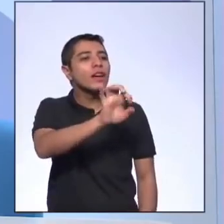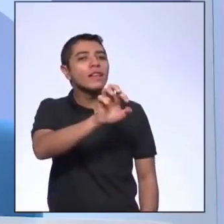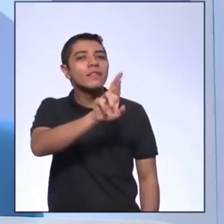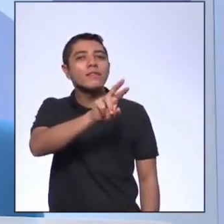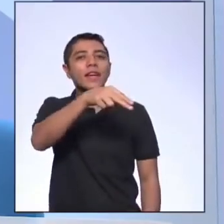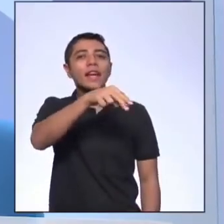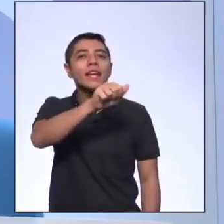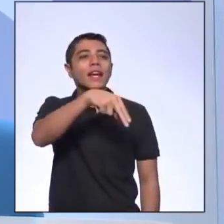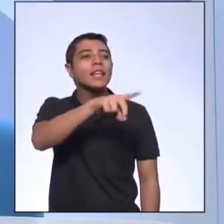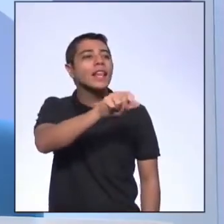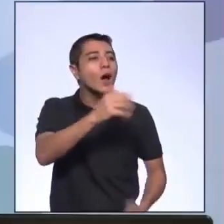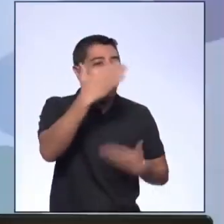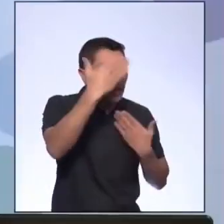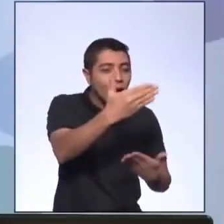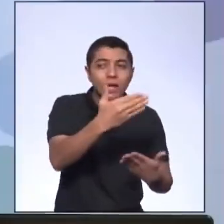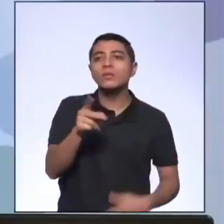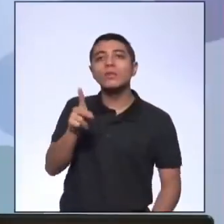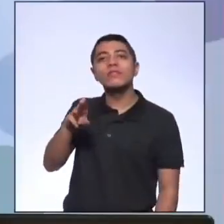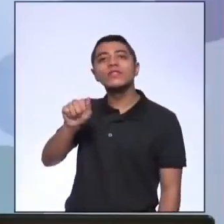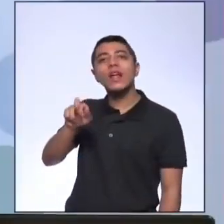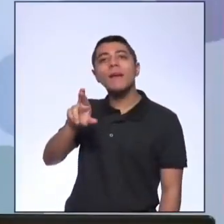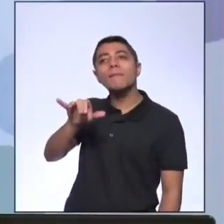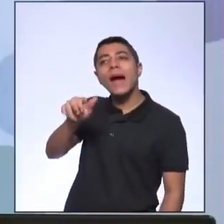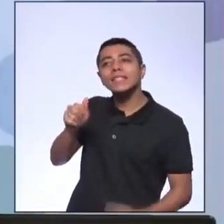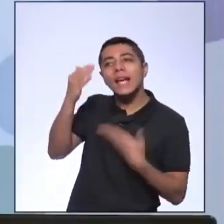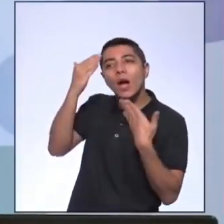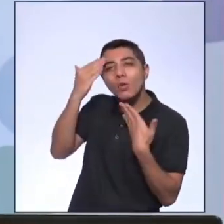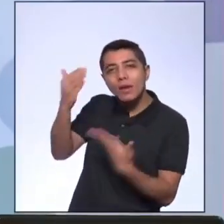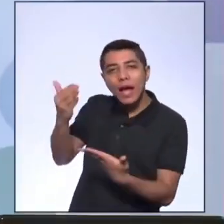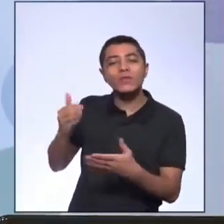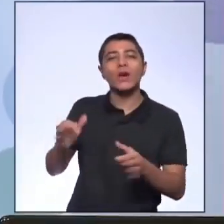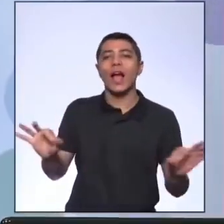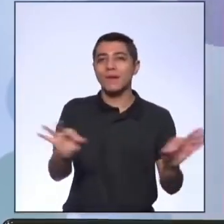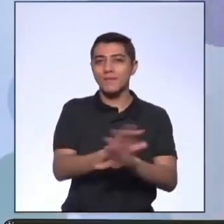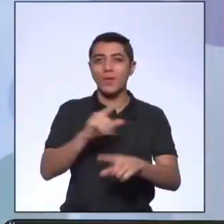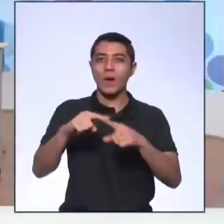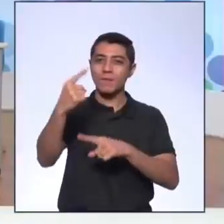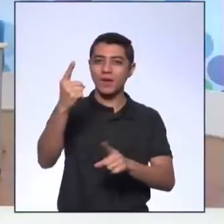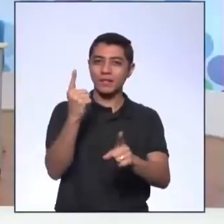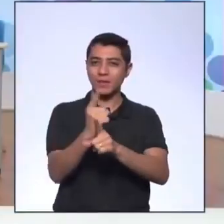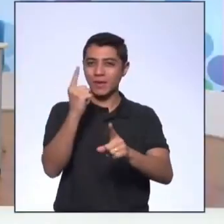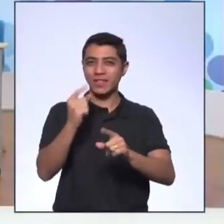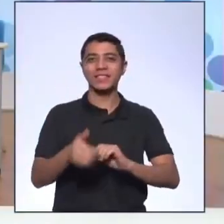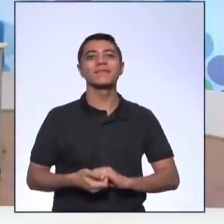Obrigada, professora Márcia. Bom, gente, é só. Até a nossa próxima aula.